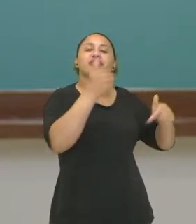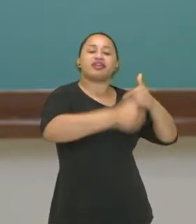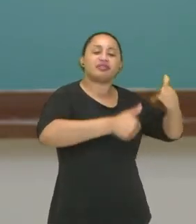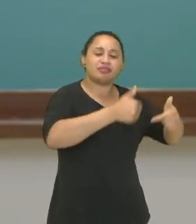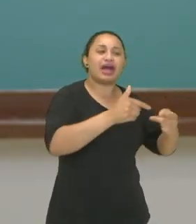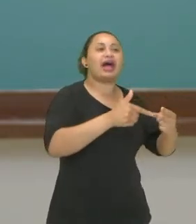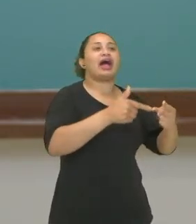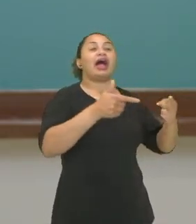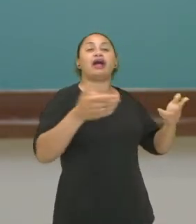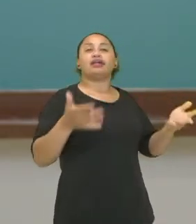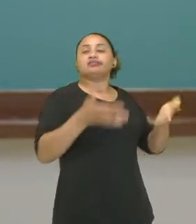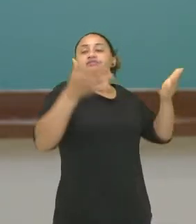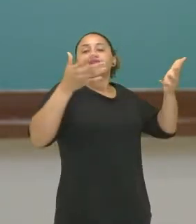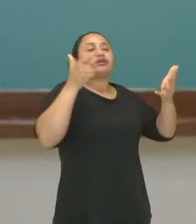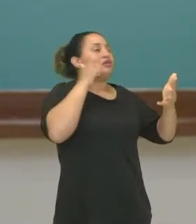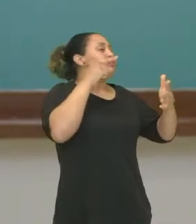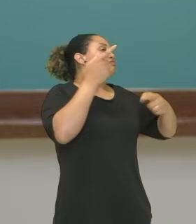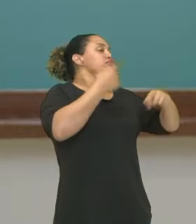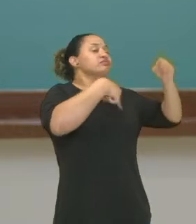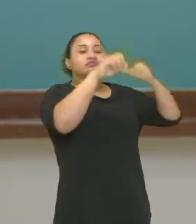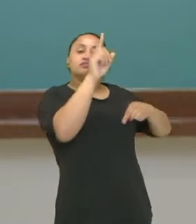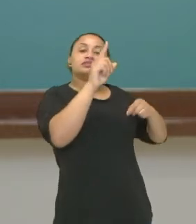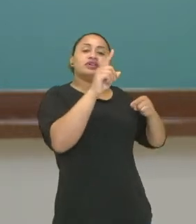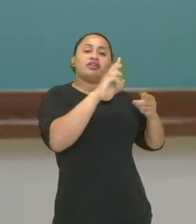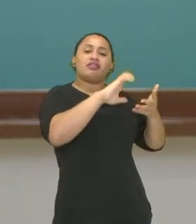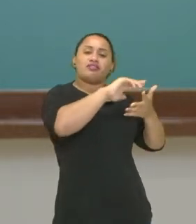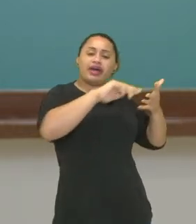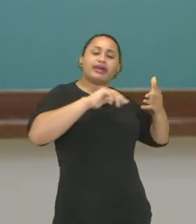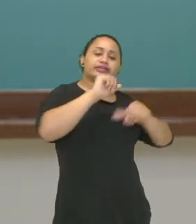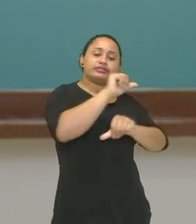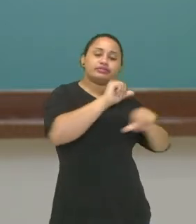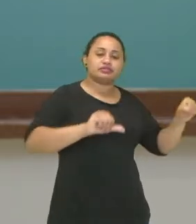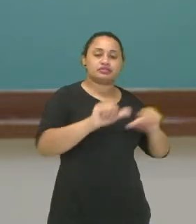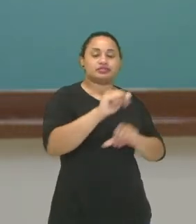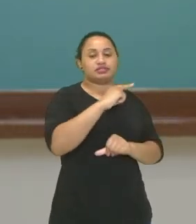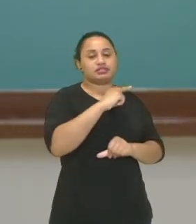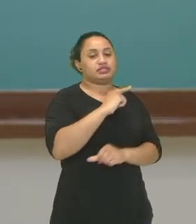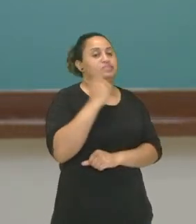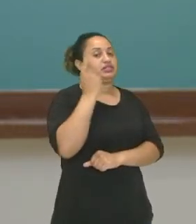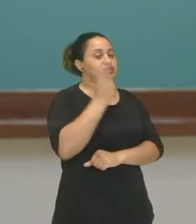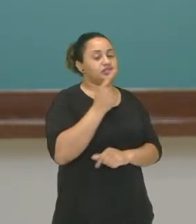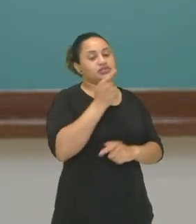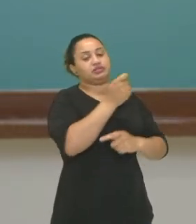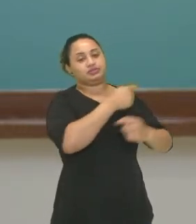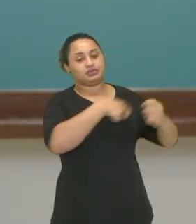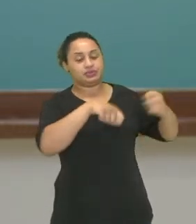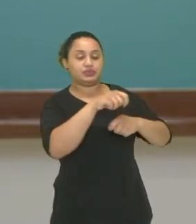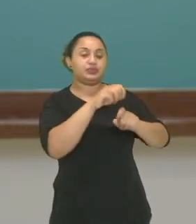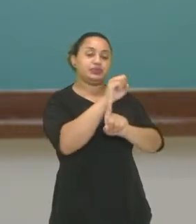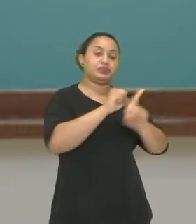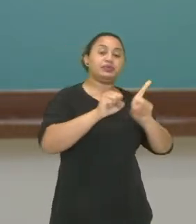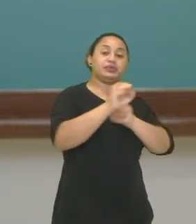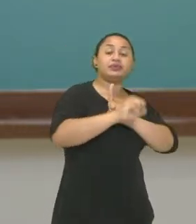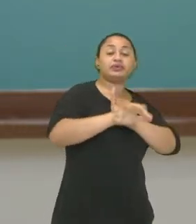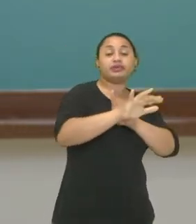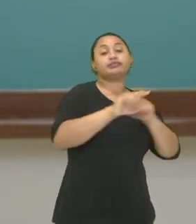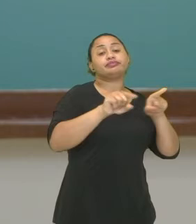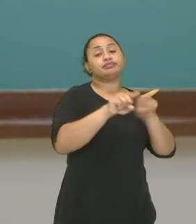da prosperidade. Foram uma série de transformações política, econômica, sociais e,